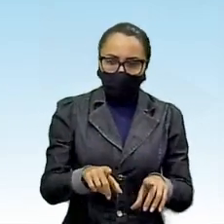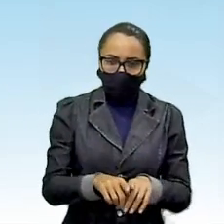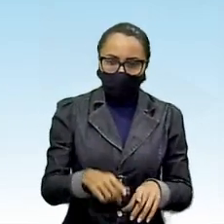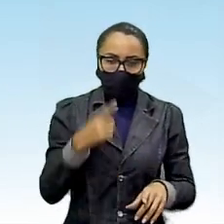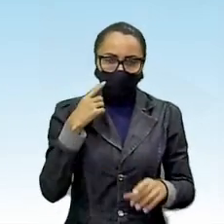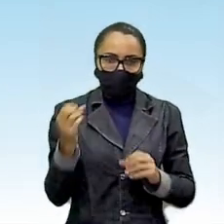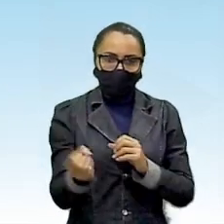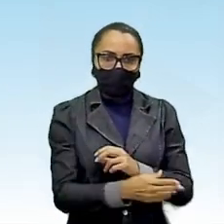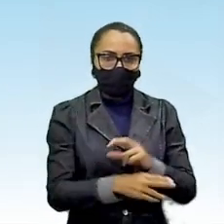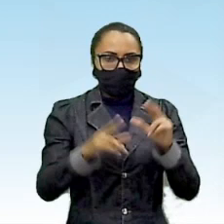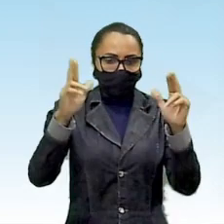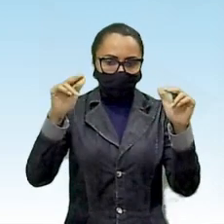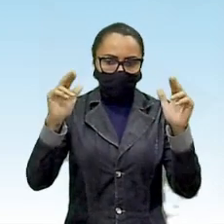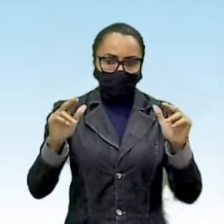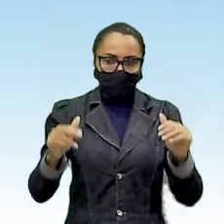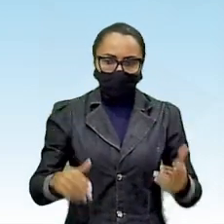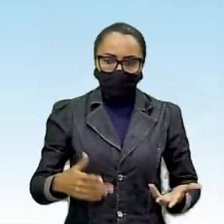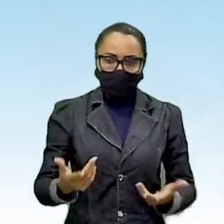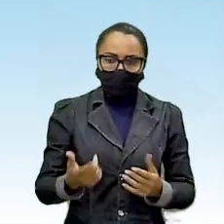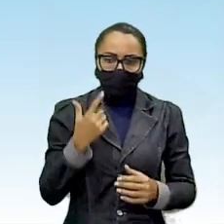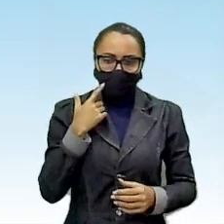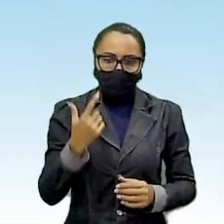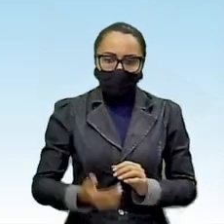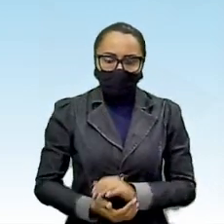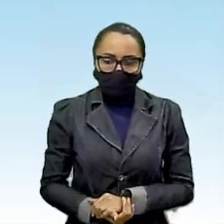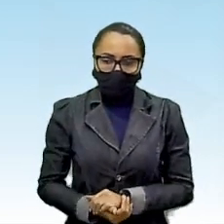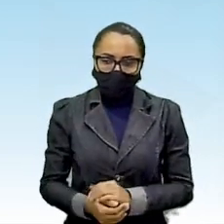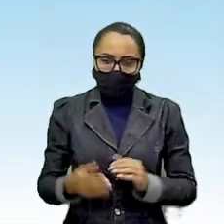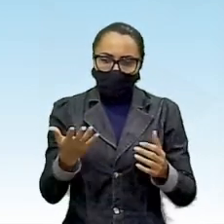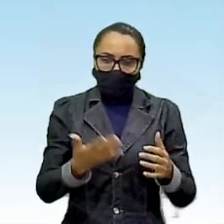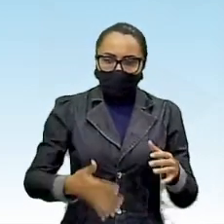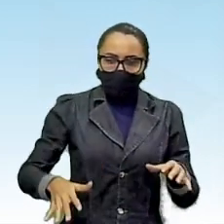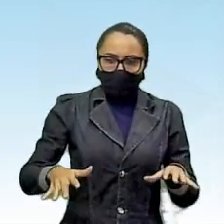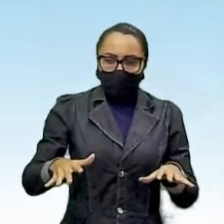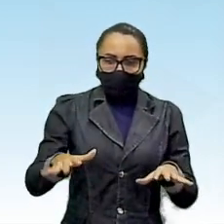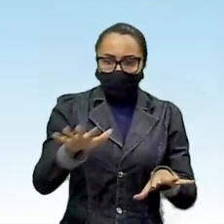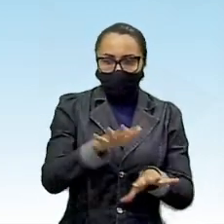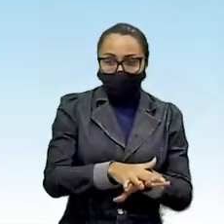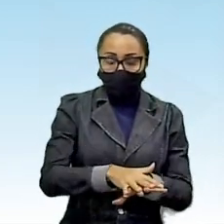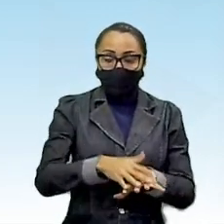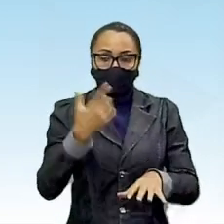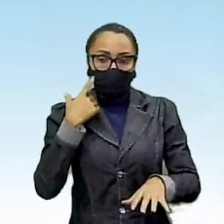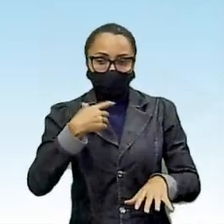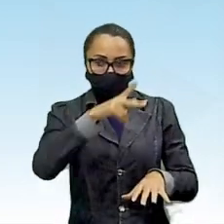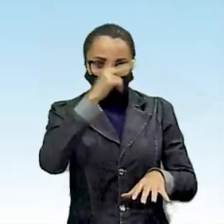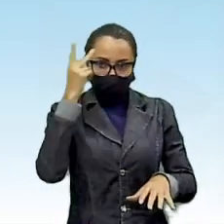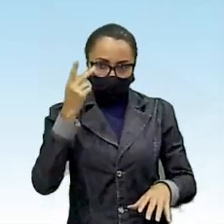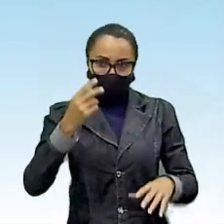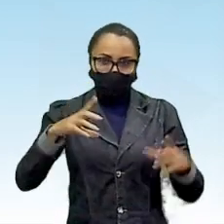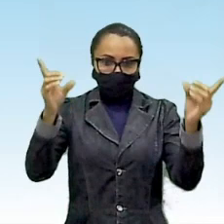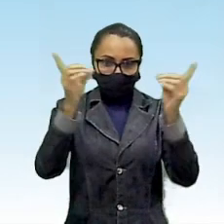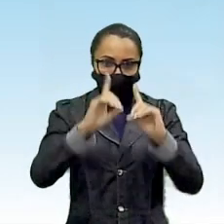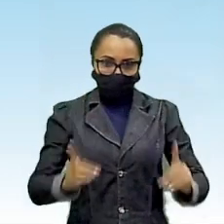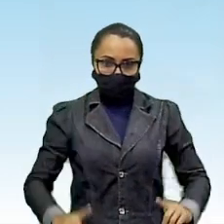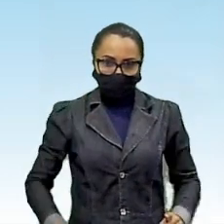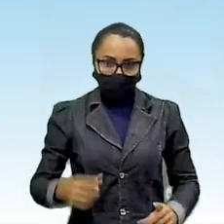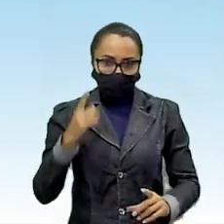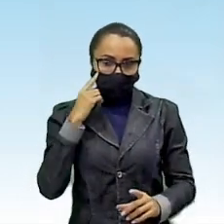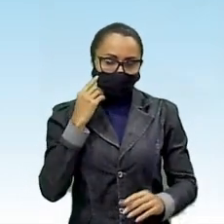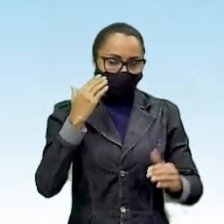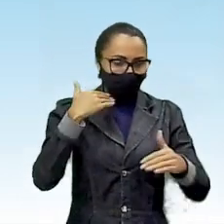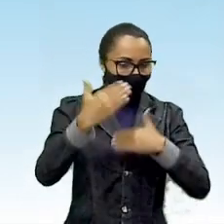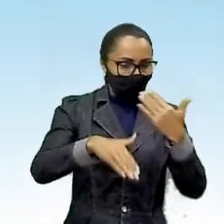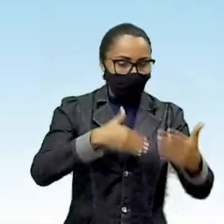tema sobre noções sobre a inclusão de pessoas com deficiência e reabilitados nos processos de